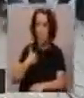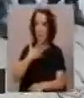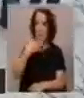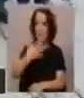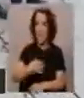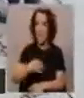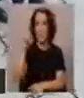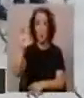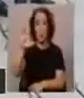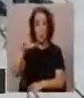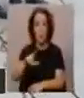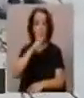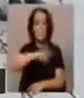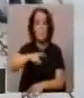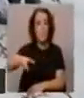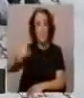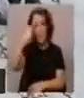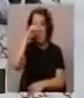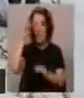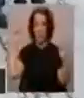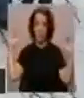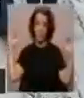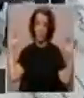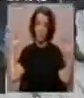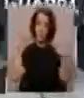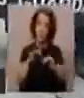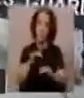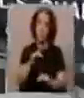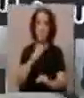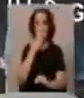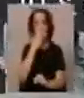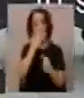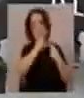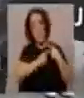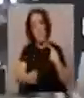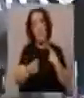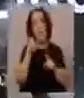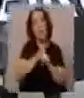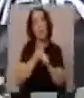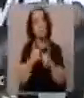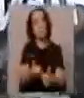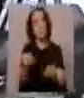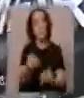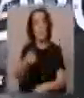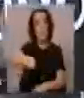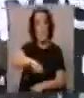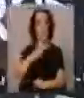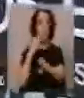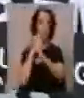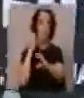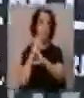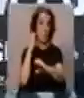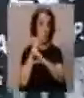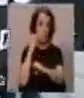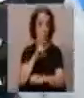Lisboa. Tudo indica que foi uma boa semana de luta. Isto é um grupo de ativistas que vai sair de autocarro daqui da Guarda